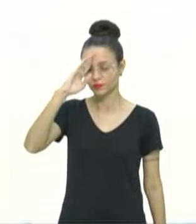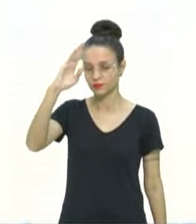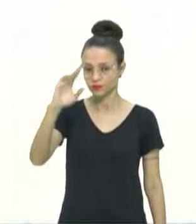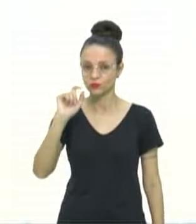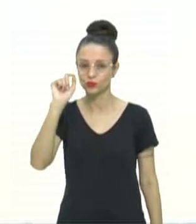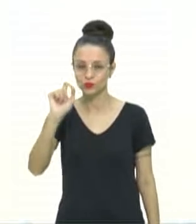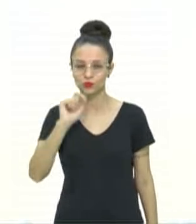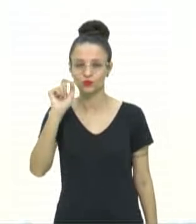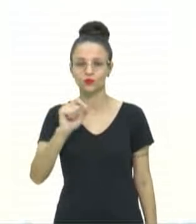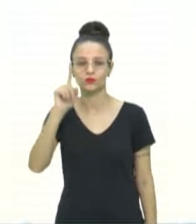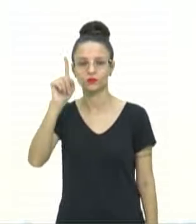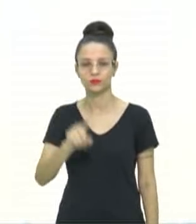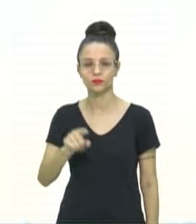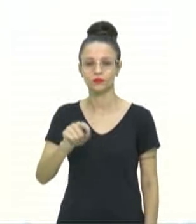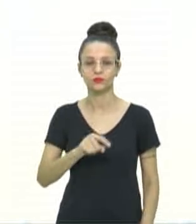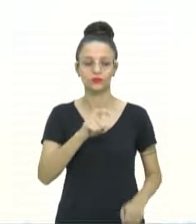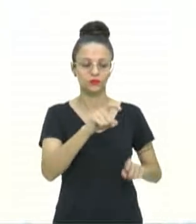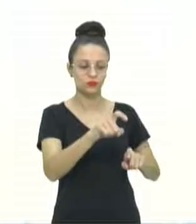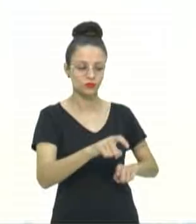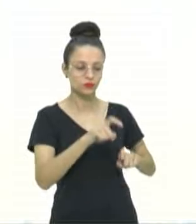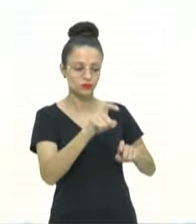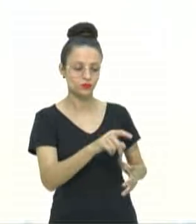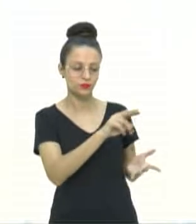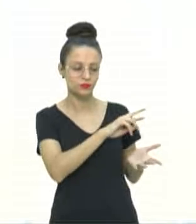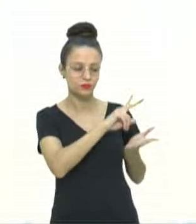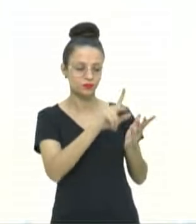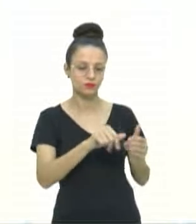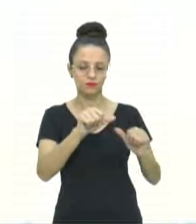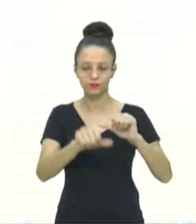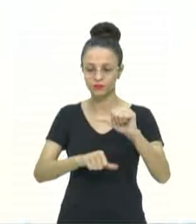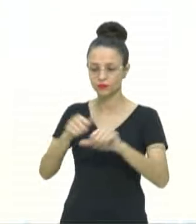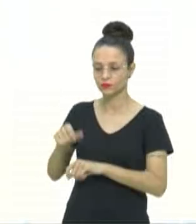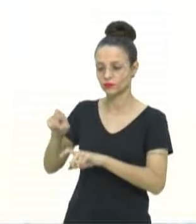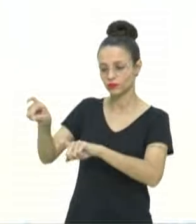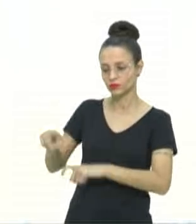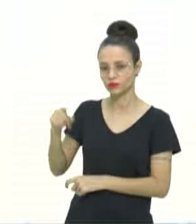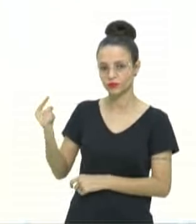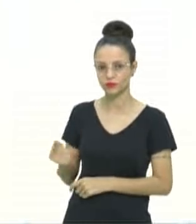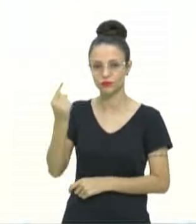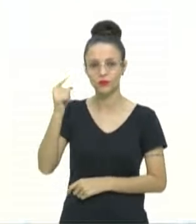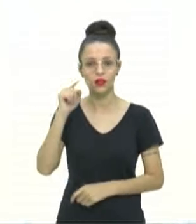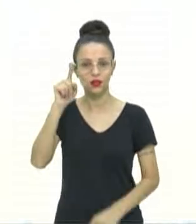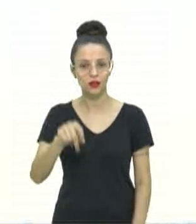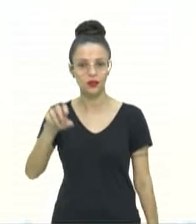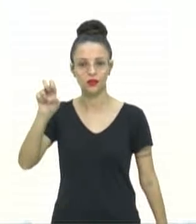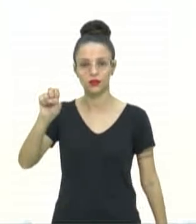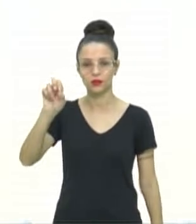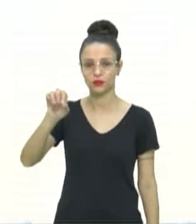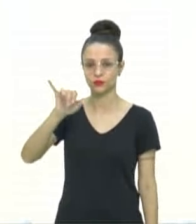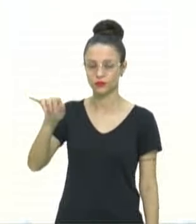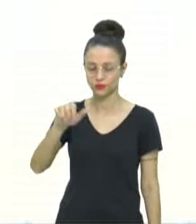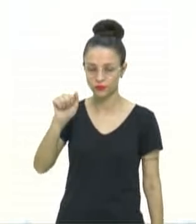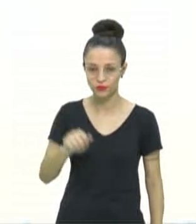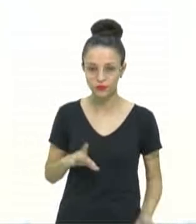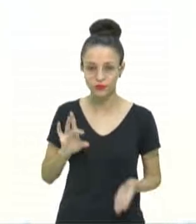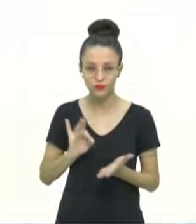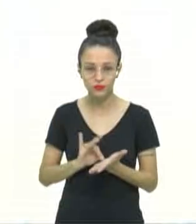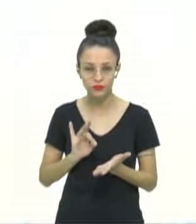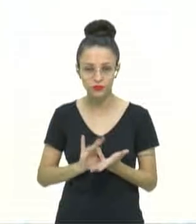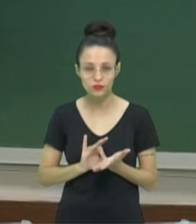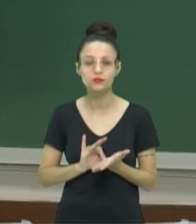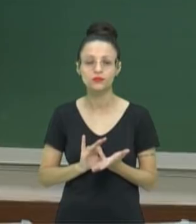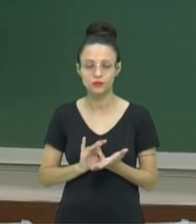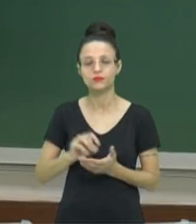fator foi passar de policulturas para monoculturas, foi a soja. Isso é verdade dentro do que nós